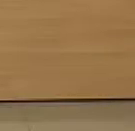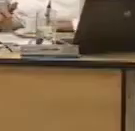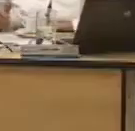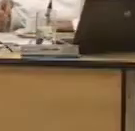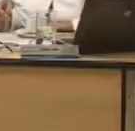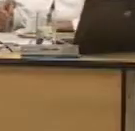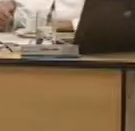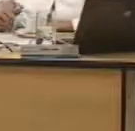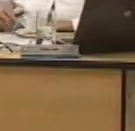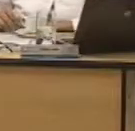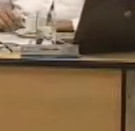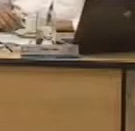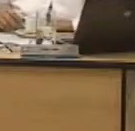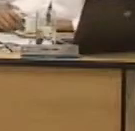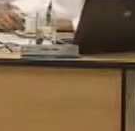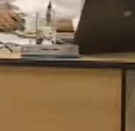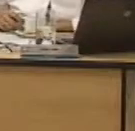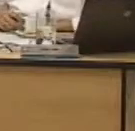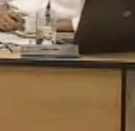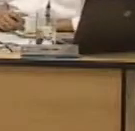Muito obrigado, senhores.